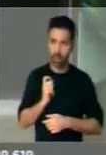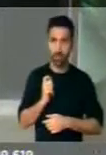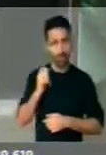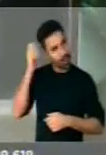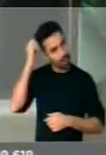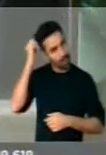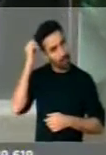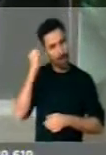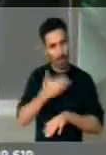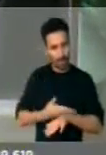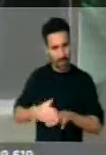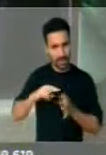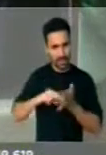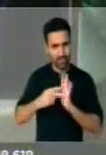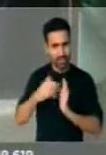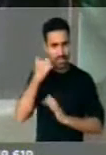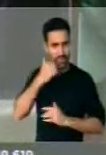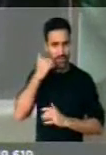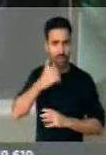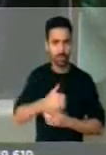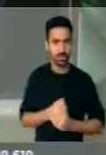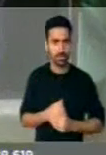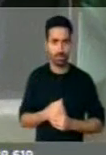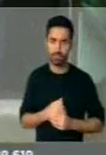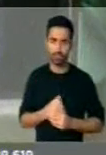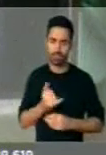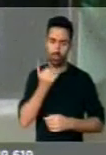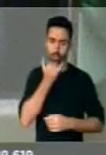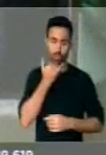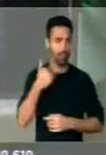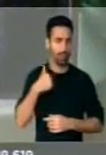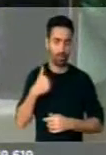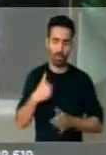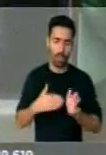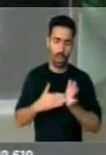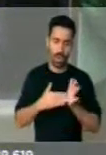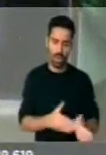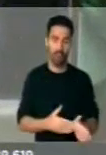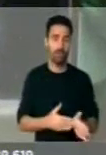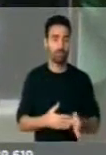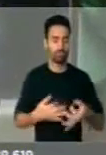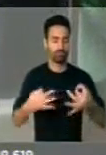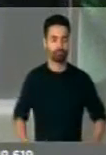Aqui tem um sinal de integridade e de lealdade.